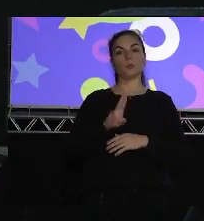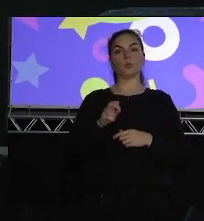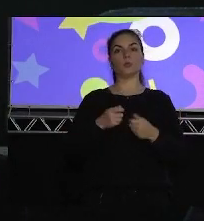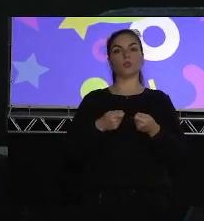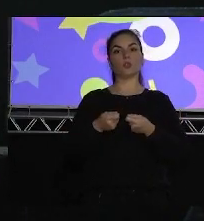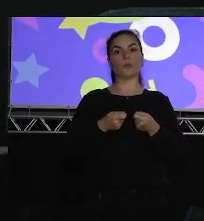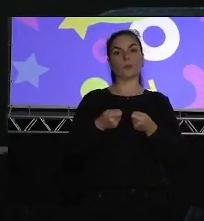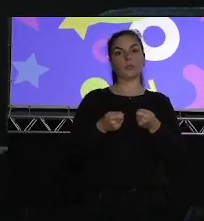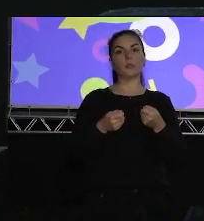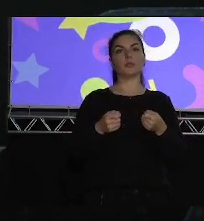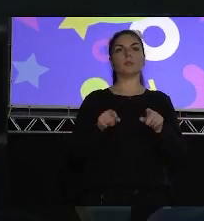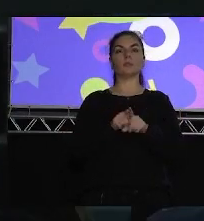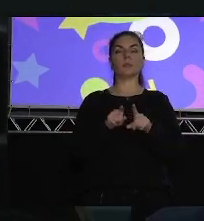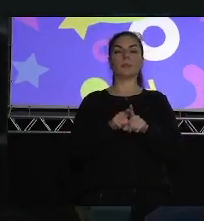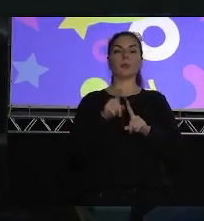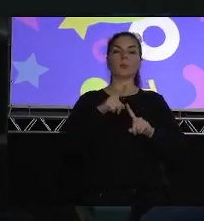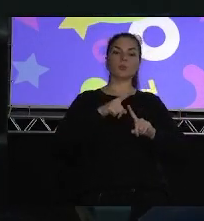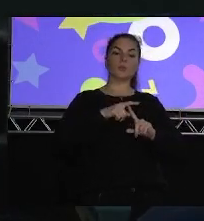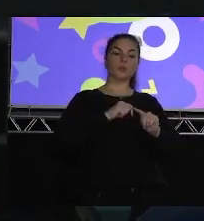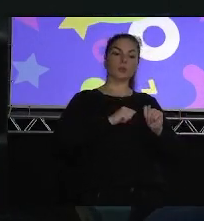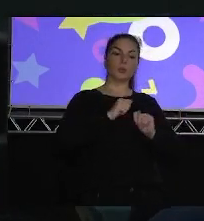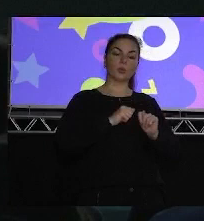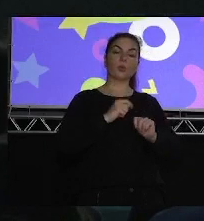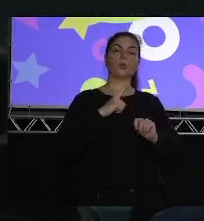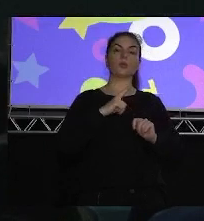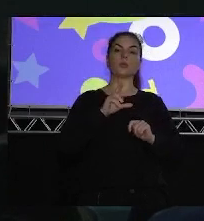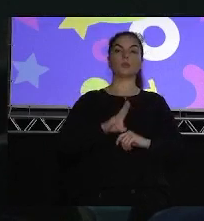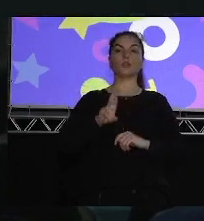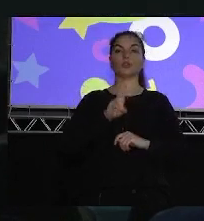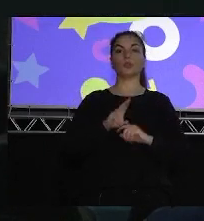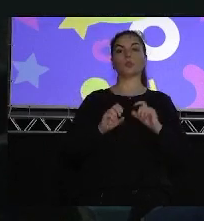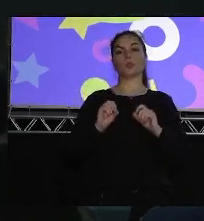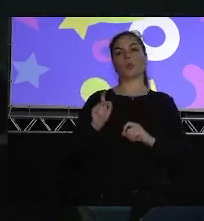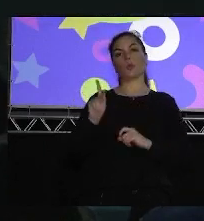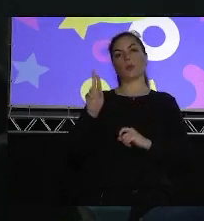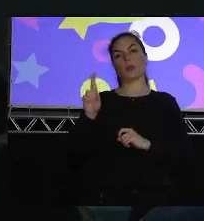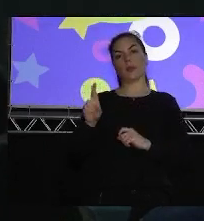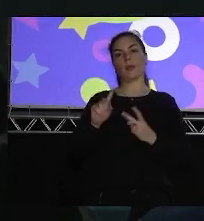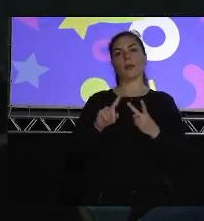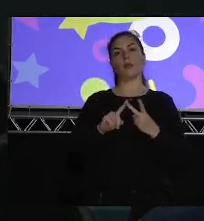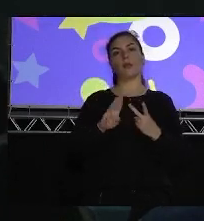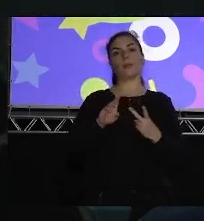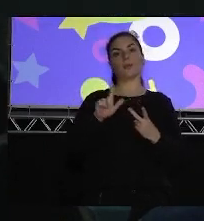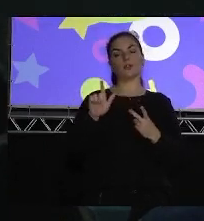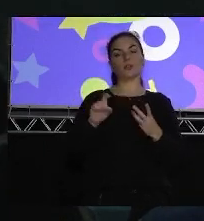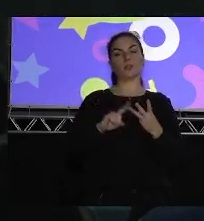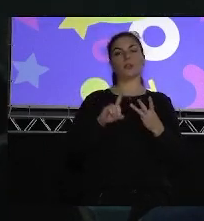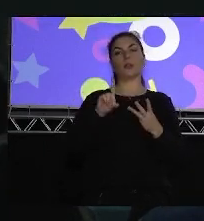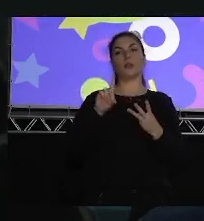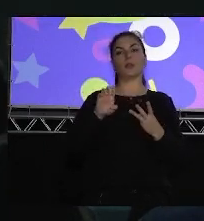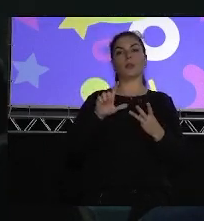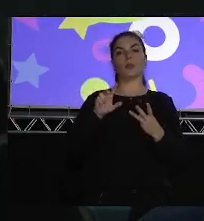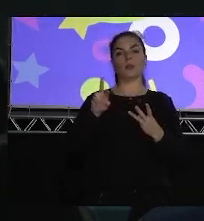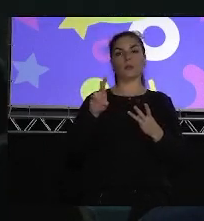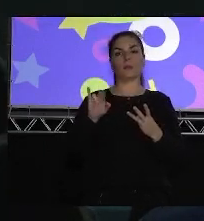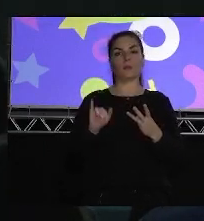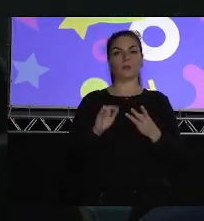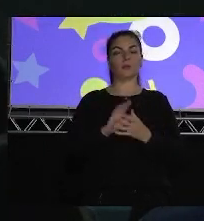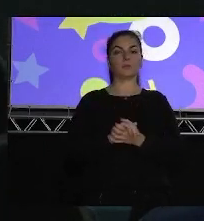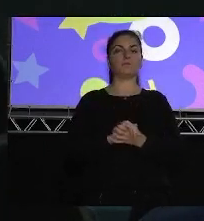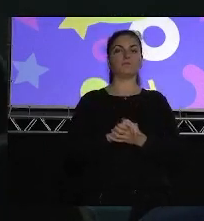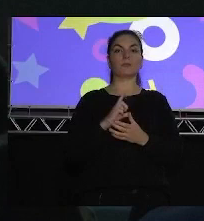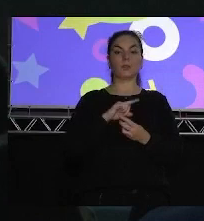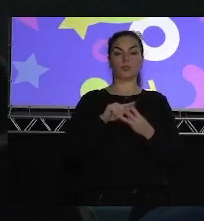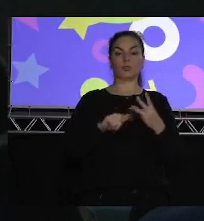governança, o nível de controle que a empresa tem, trabalha com OKRs, budget e deliveries. Tá? A gente tem as três